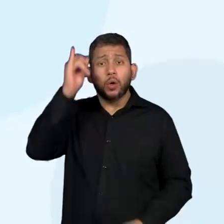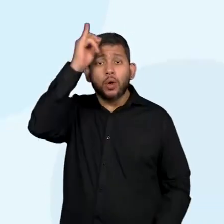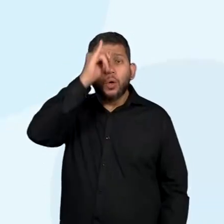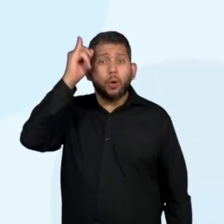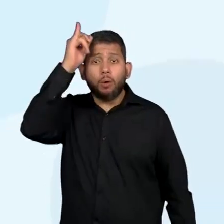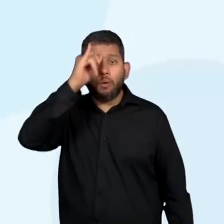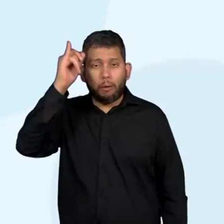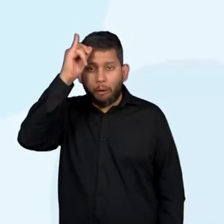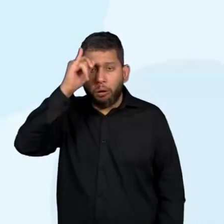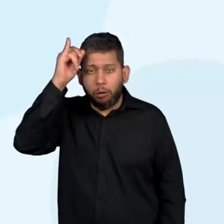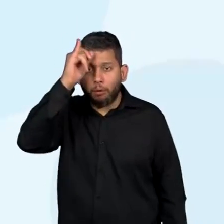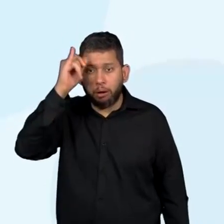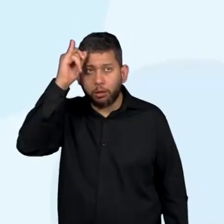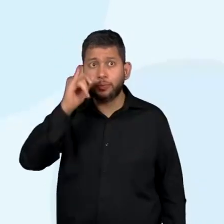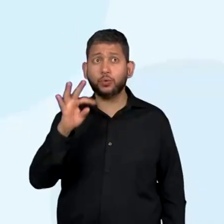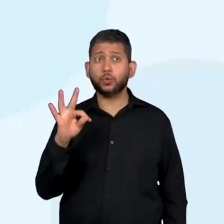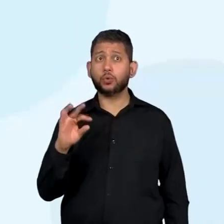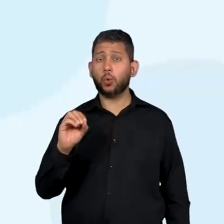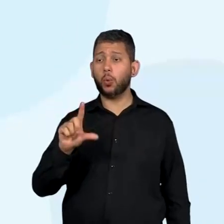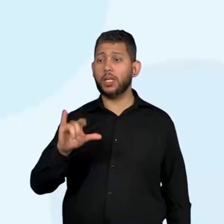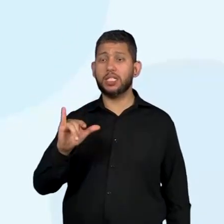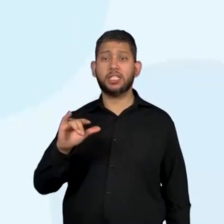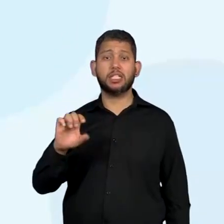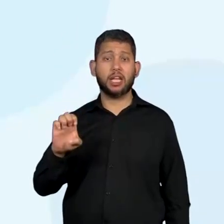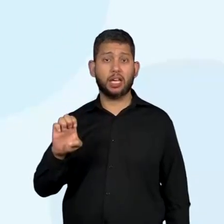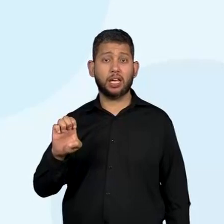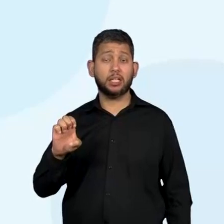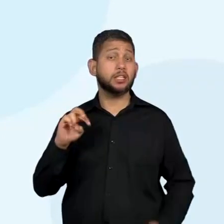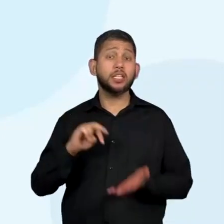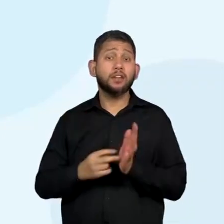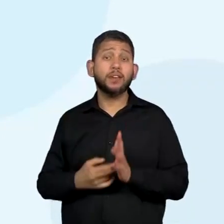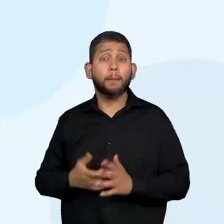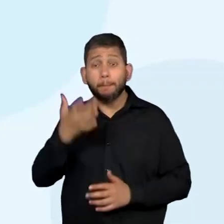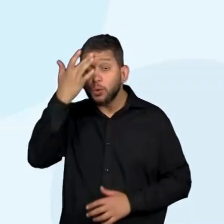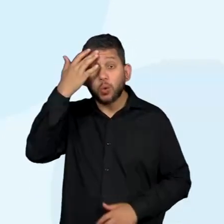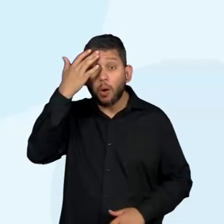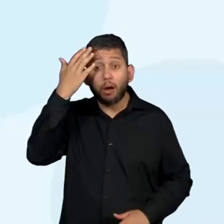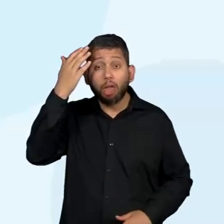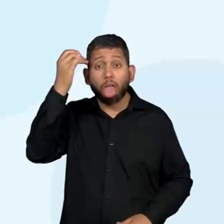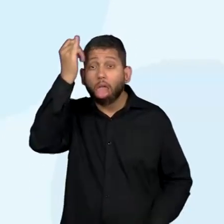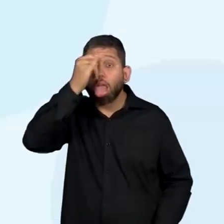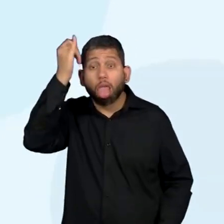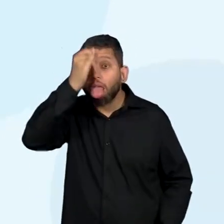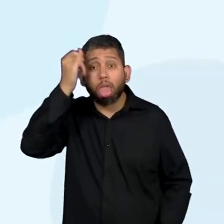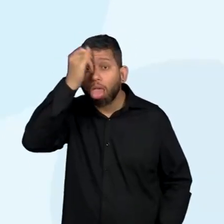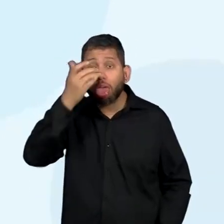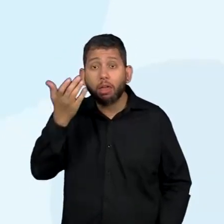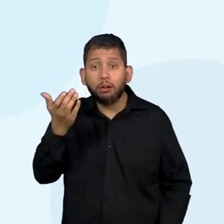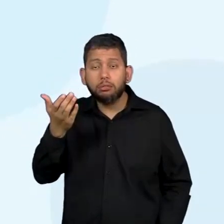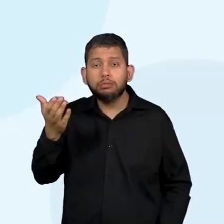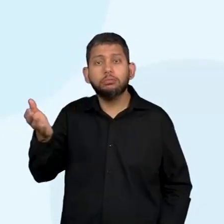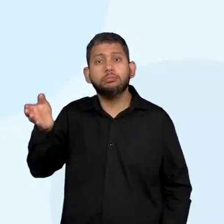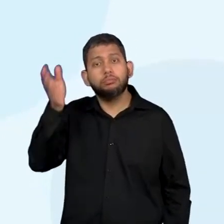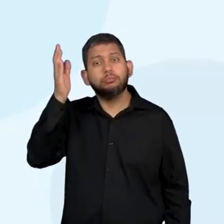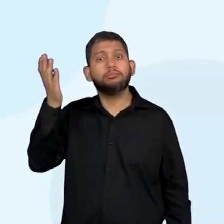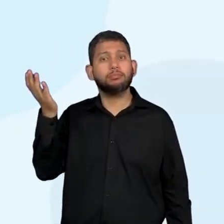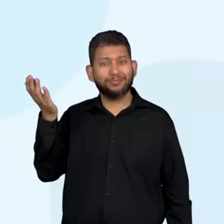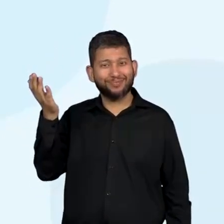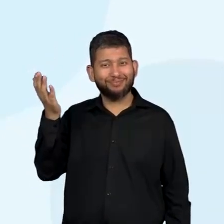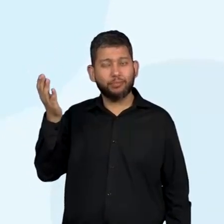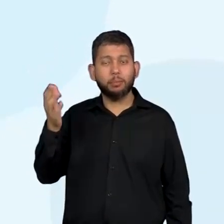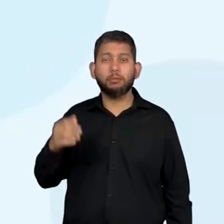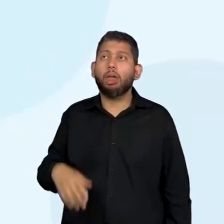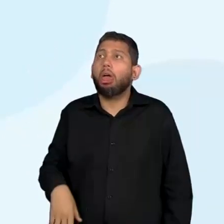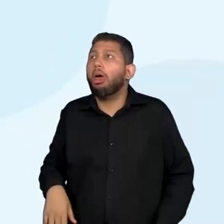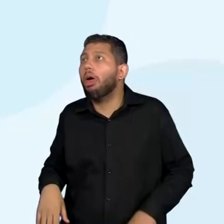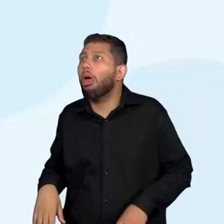nosso exemplo. Na tolice, é uma qualidade de tolo. A pessoa que é tola faz o